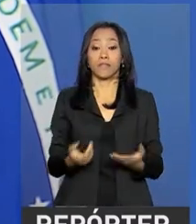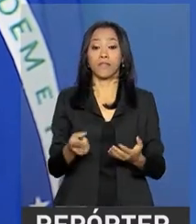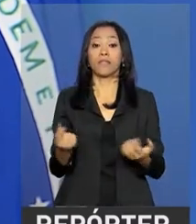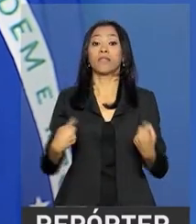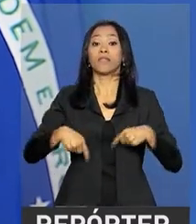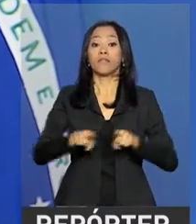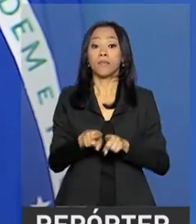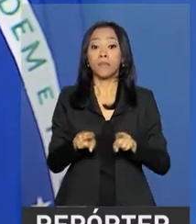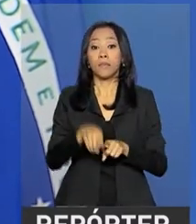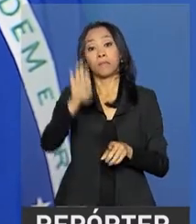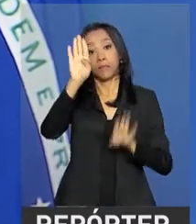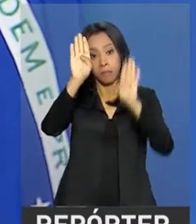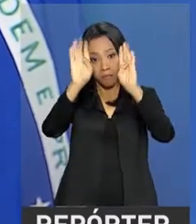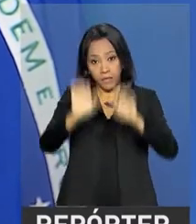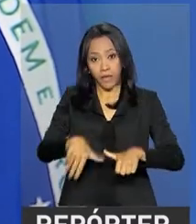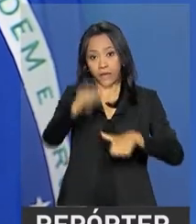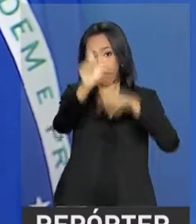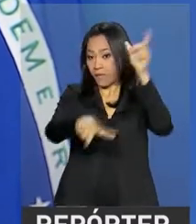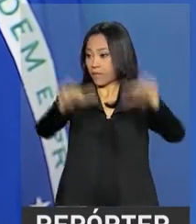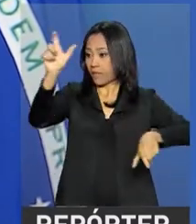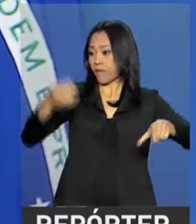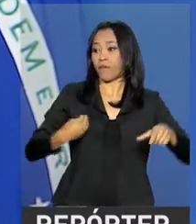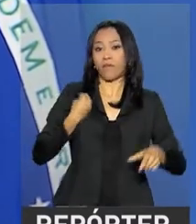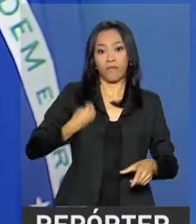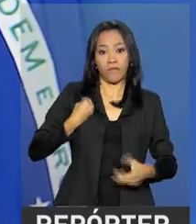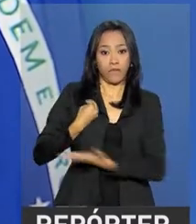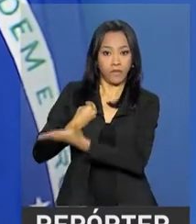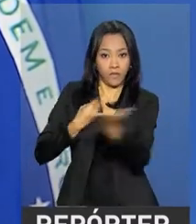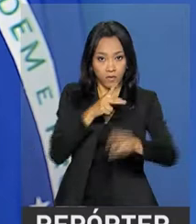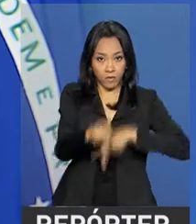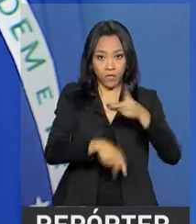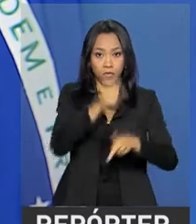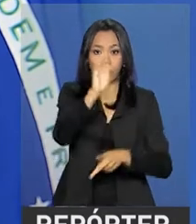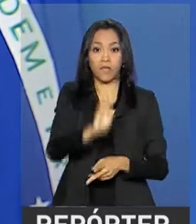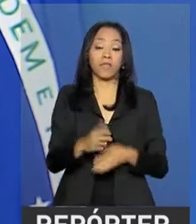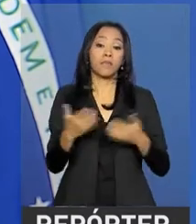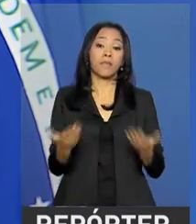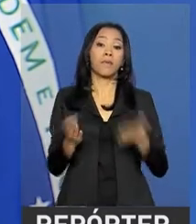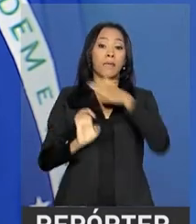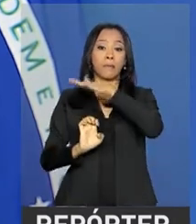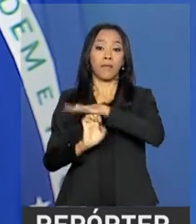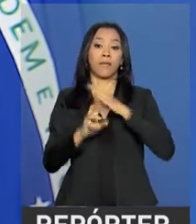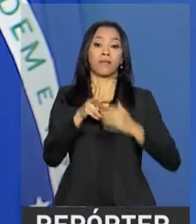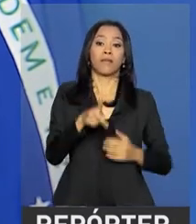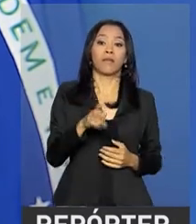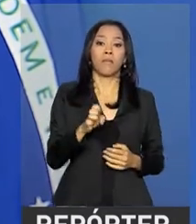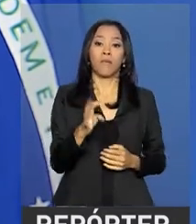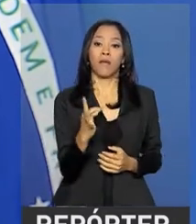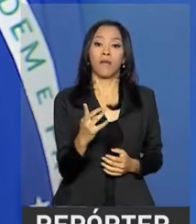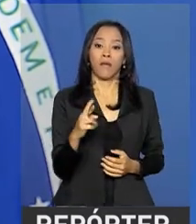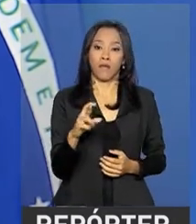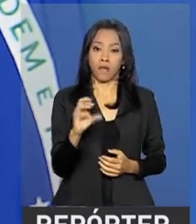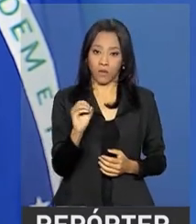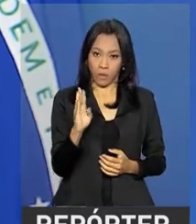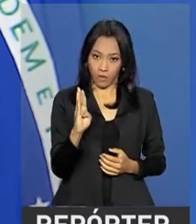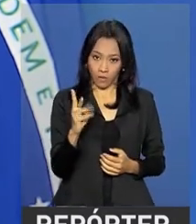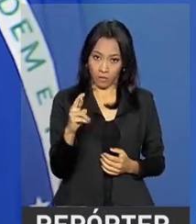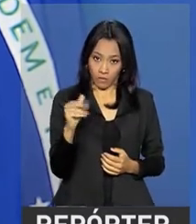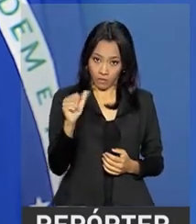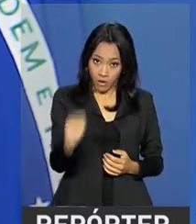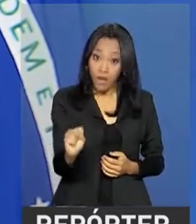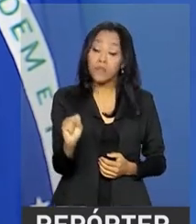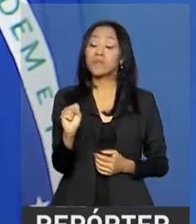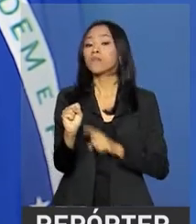dos brasileiros a petrobras reconquistou o direito de escolher